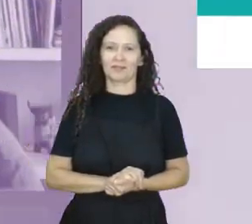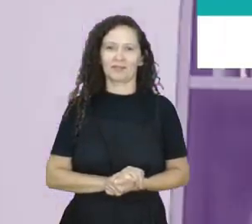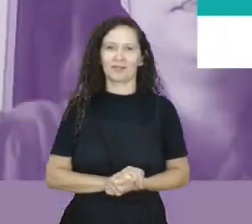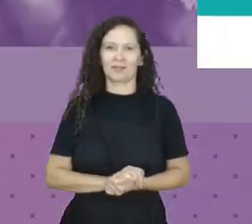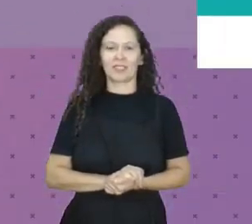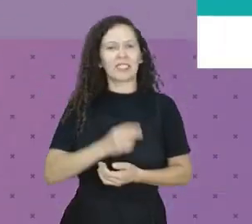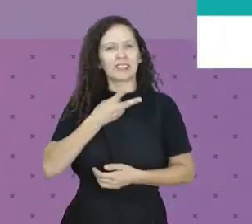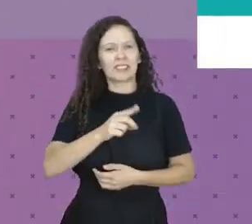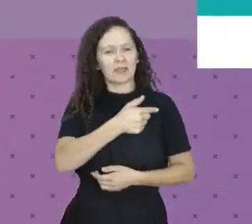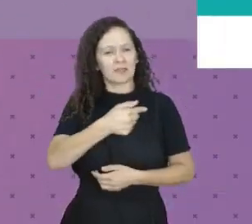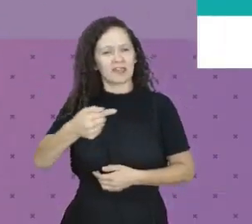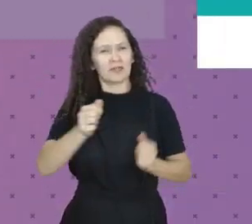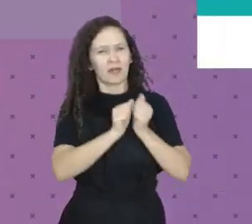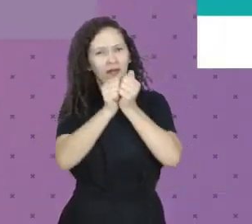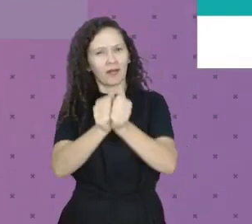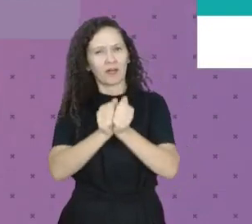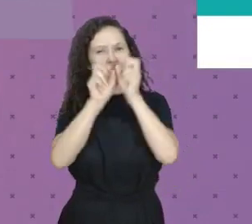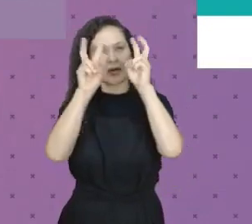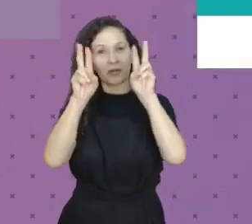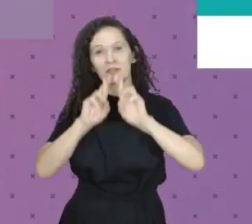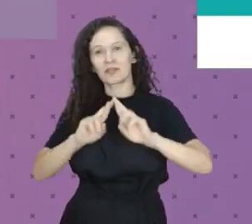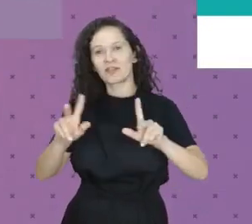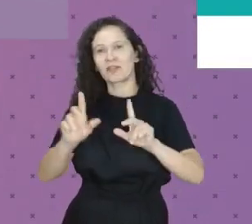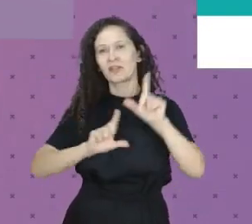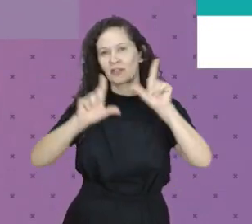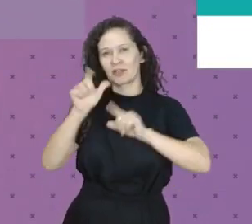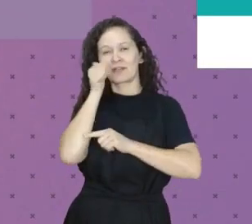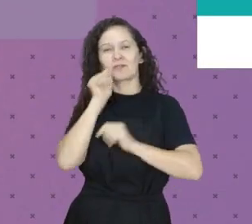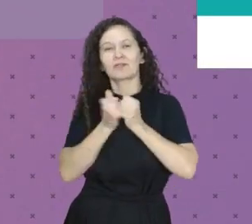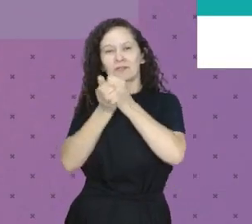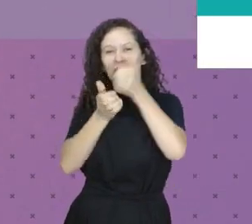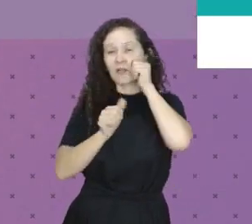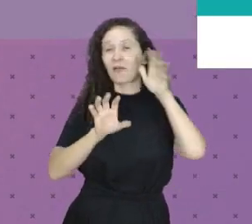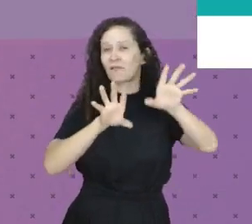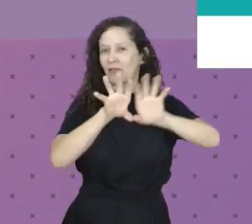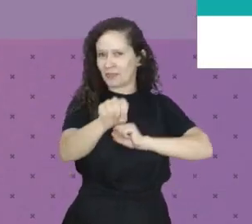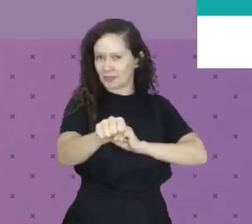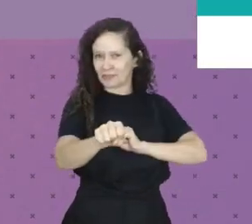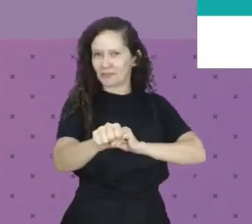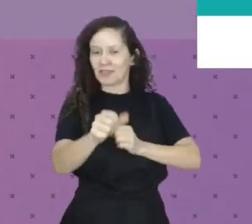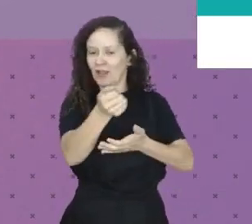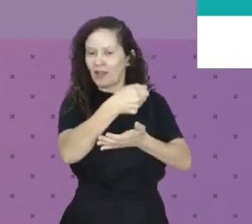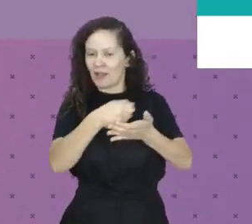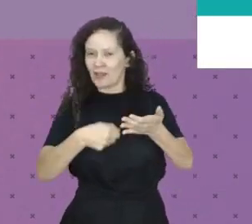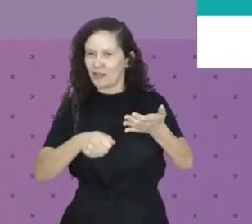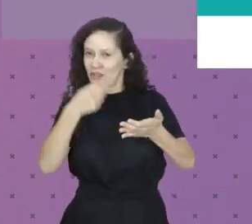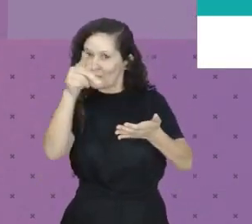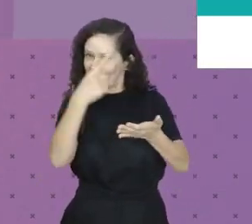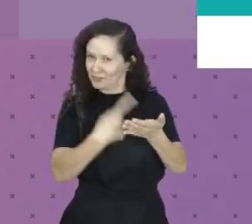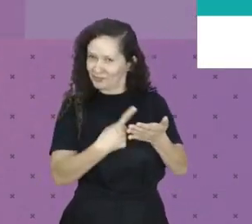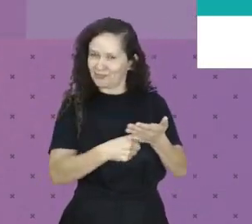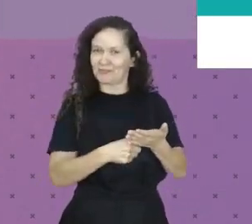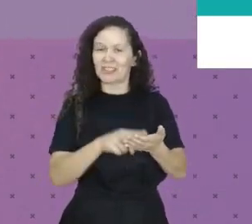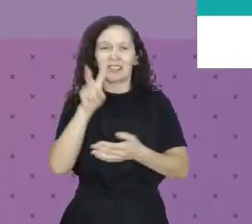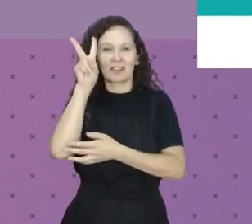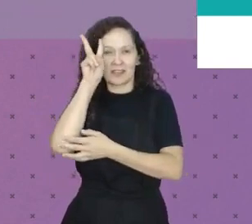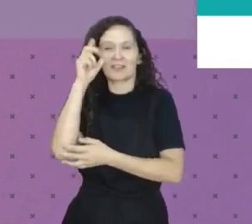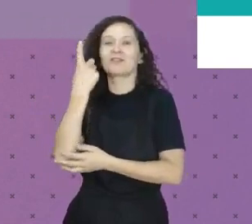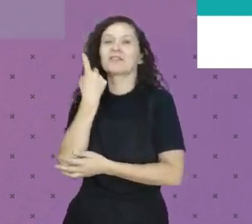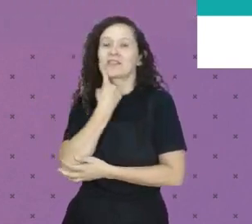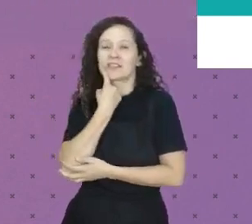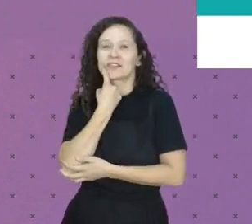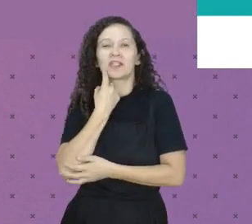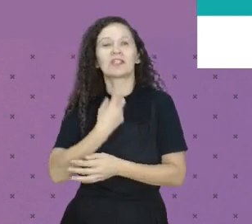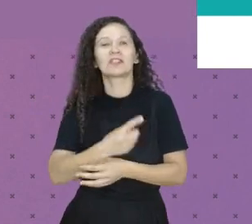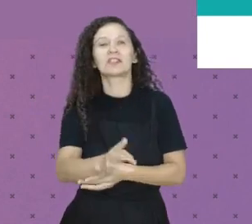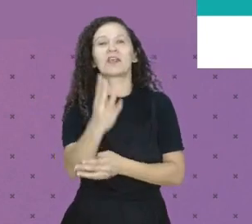Toda semana você acompanha um tema diferente no TV Elas por Elas Formação. Anote na sua agenda. É de segunda a